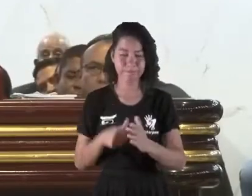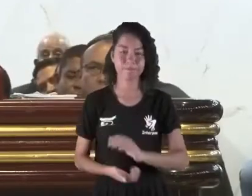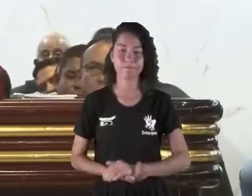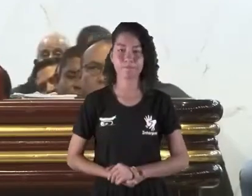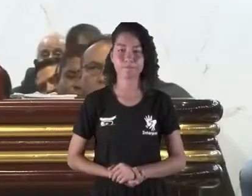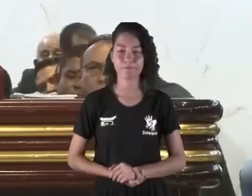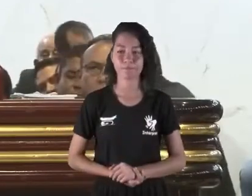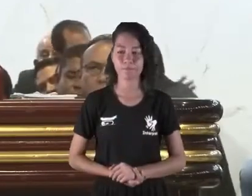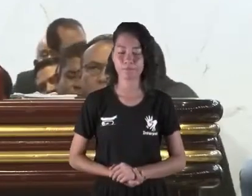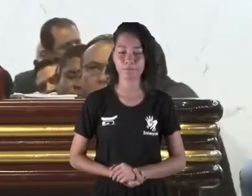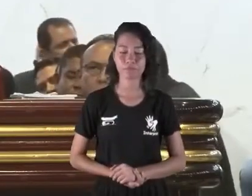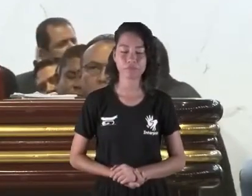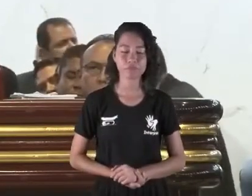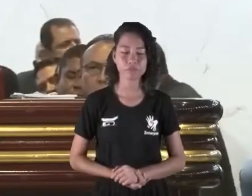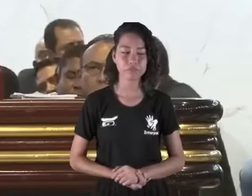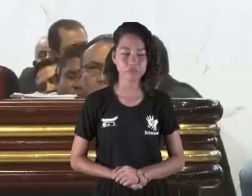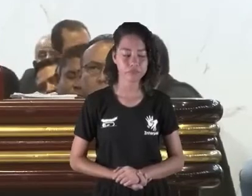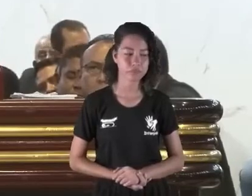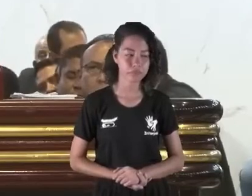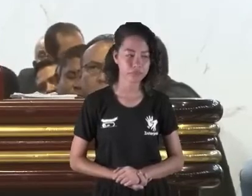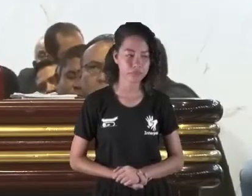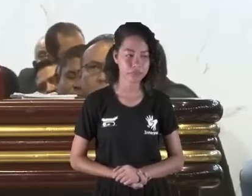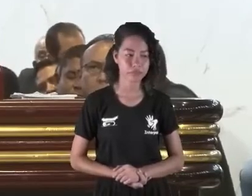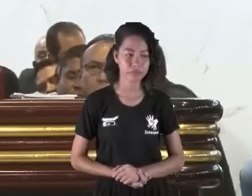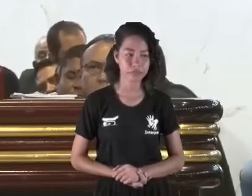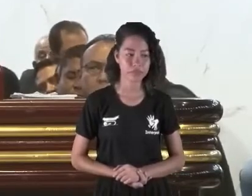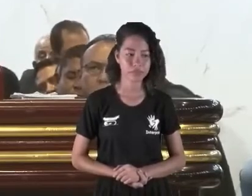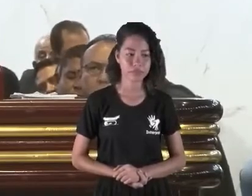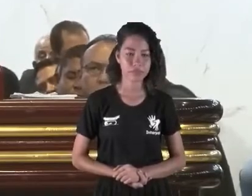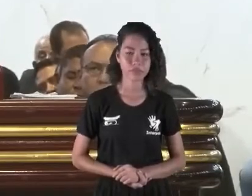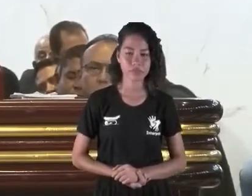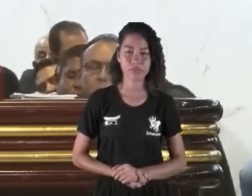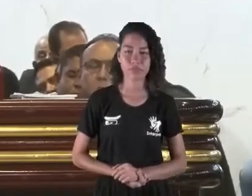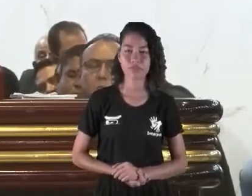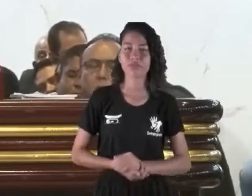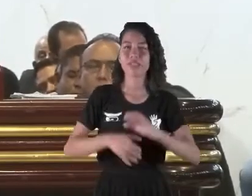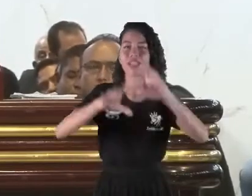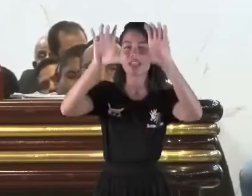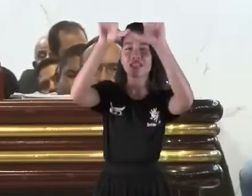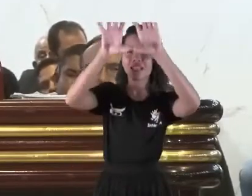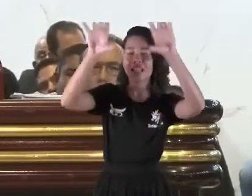esteve sobre ele a mão do Senhor.